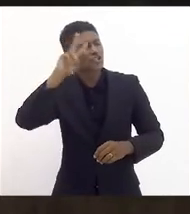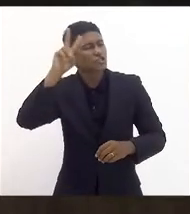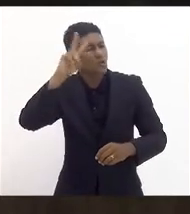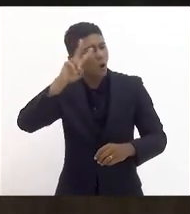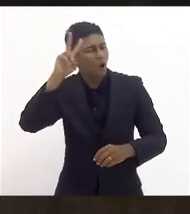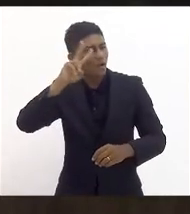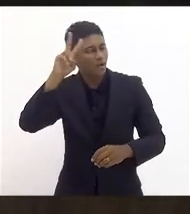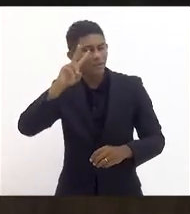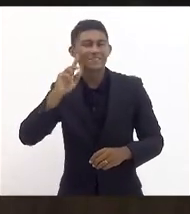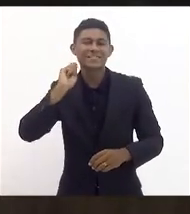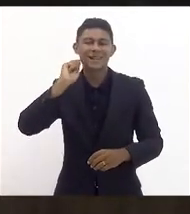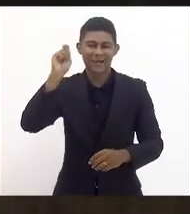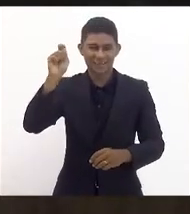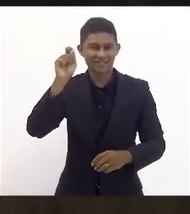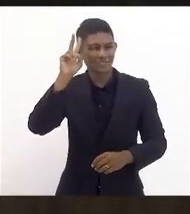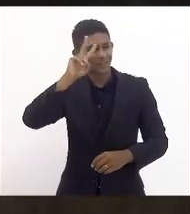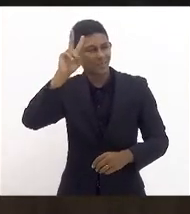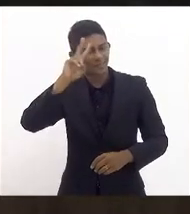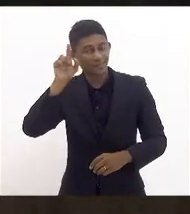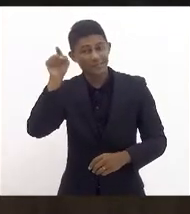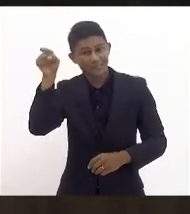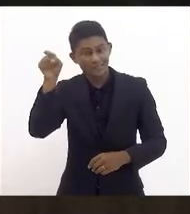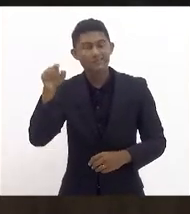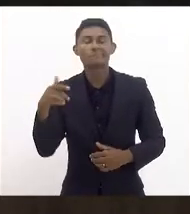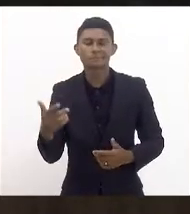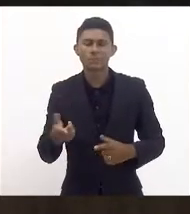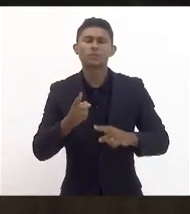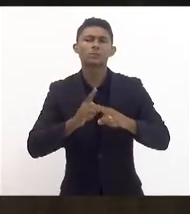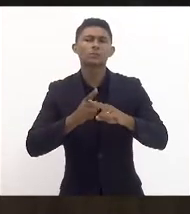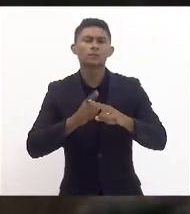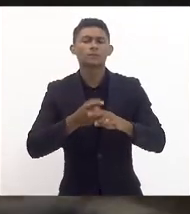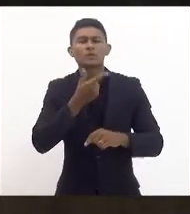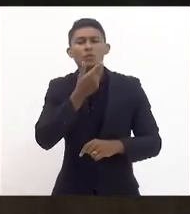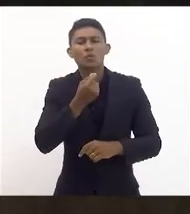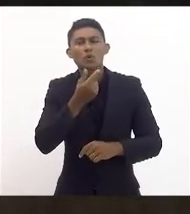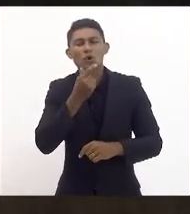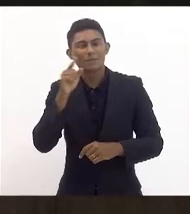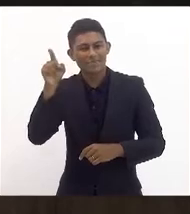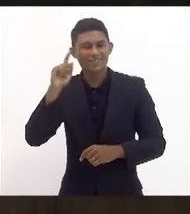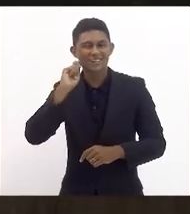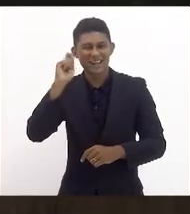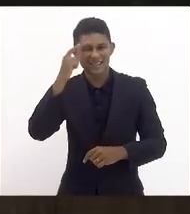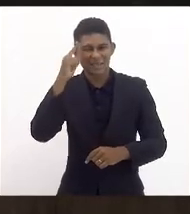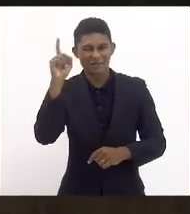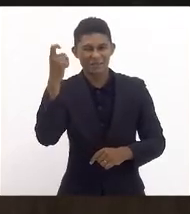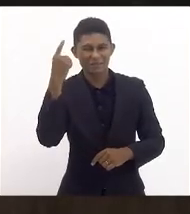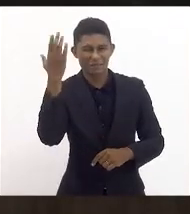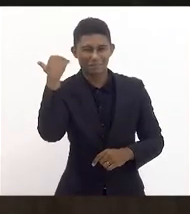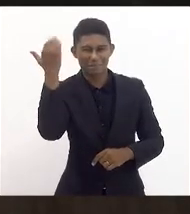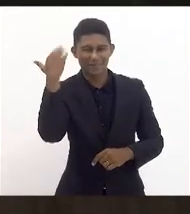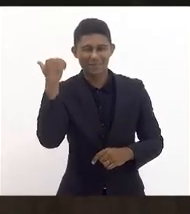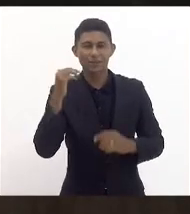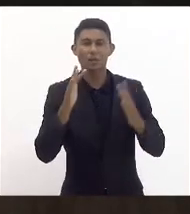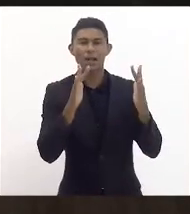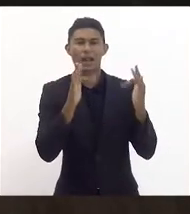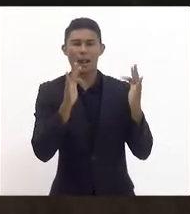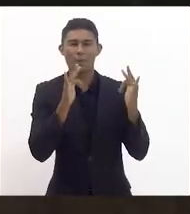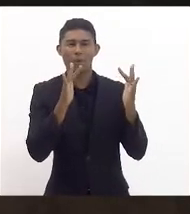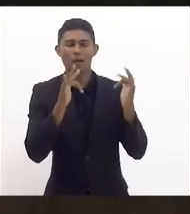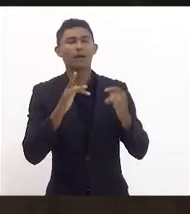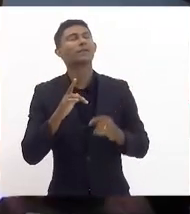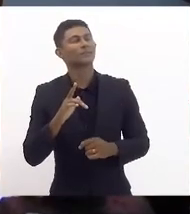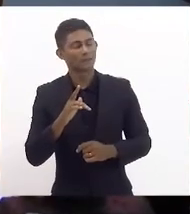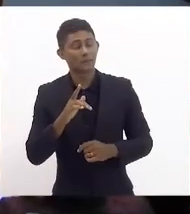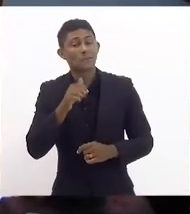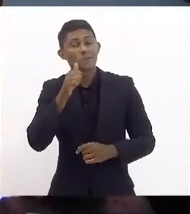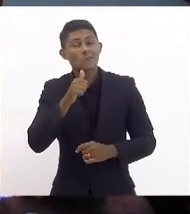Tiradentes, tendo em vista que Tiradentes namorou, ele tinha uma namorada que tinha fazenda